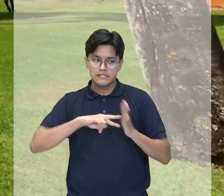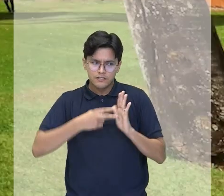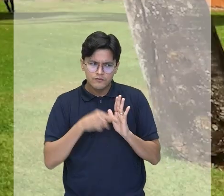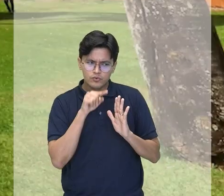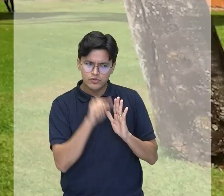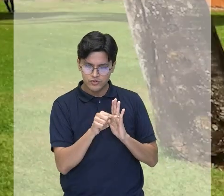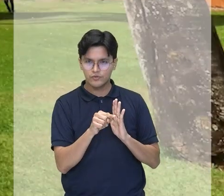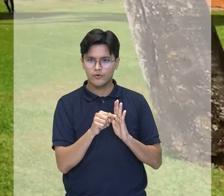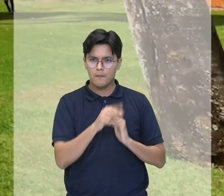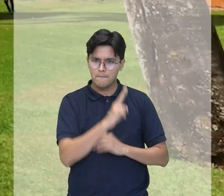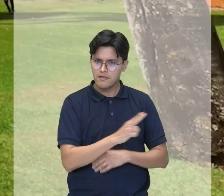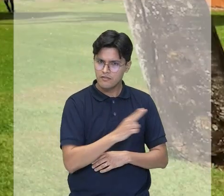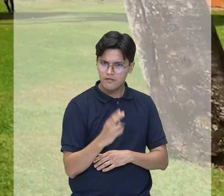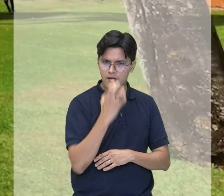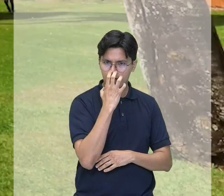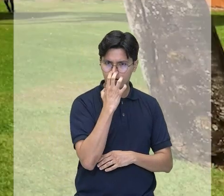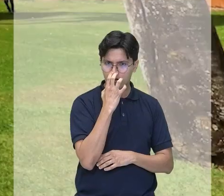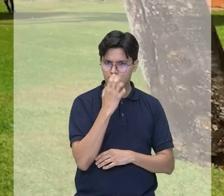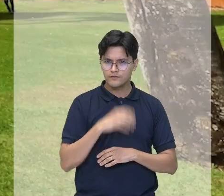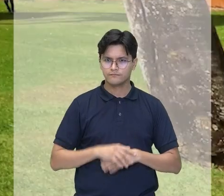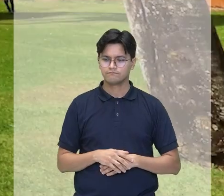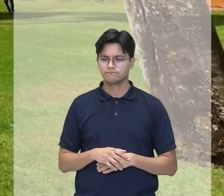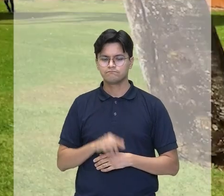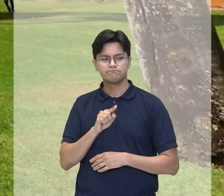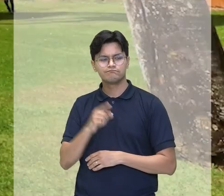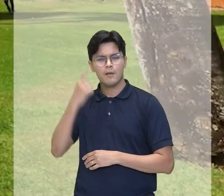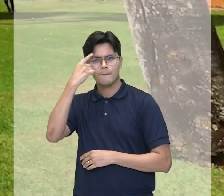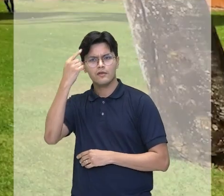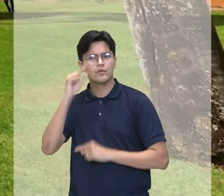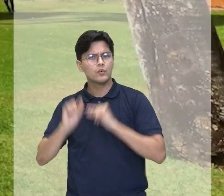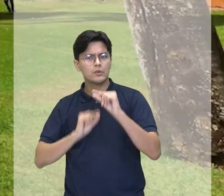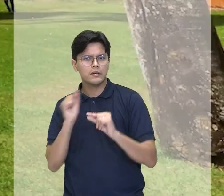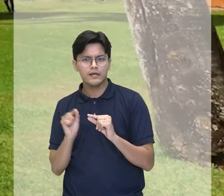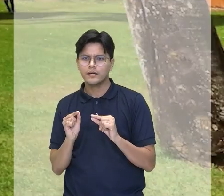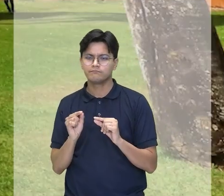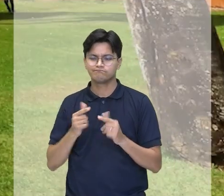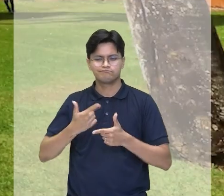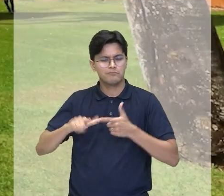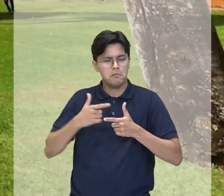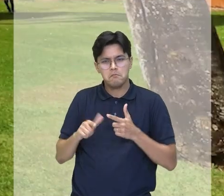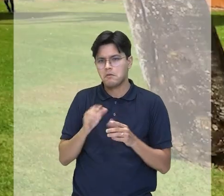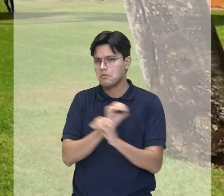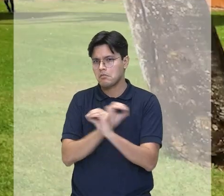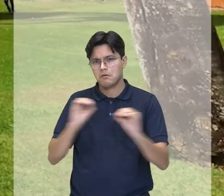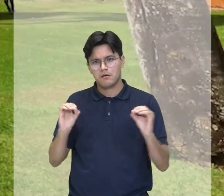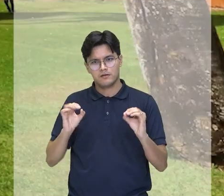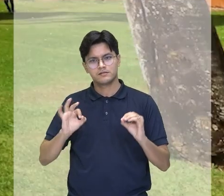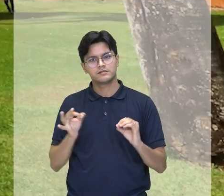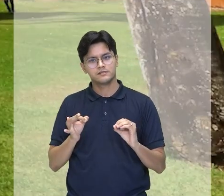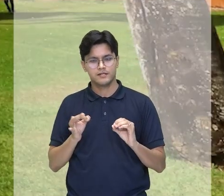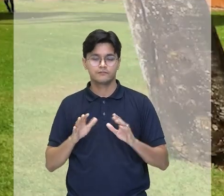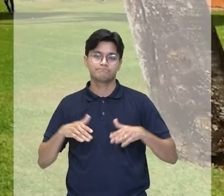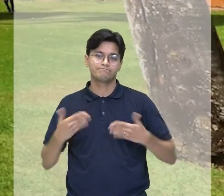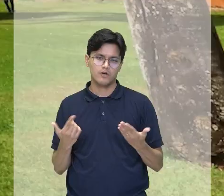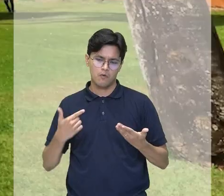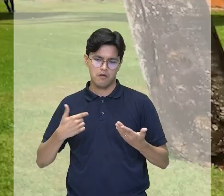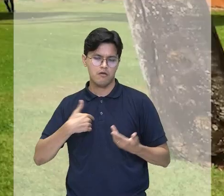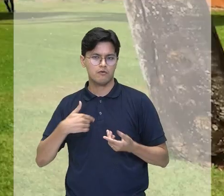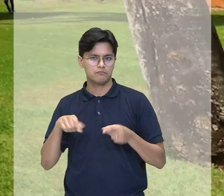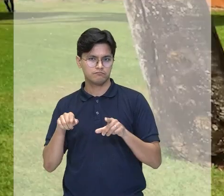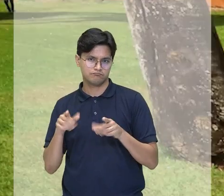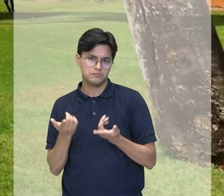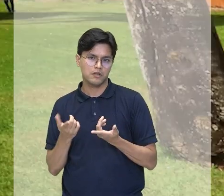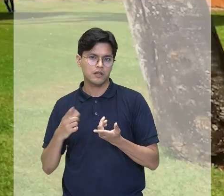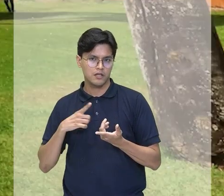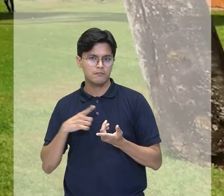é? Você, o que acha? Eu não vejo mal nenhum. Nem eu não vejo mal nenhum em abençoar as criaturas de